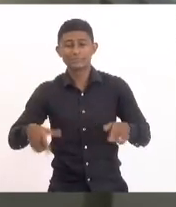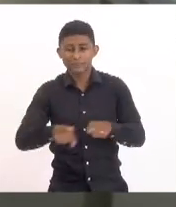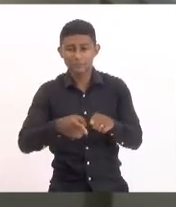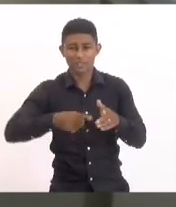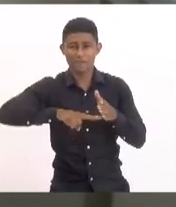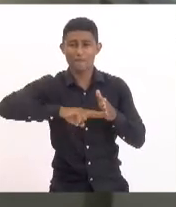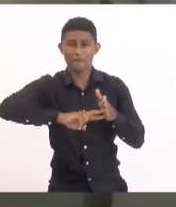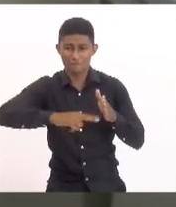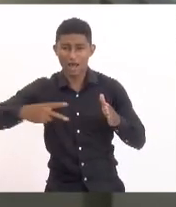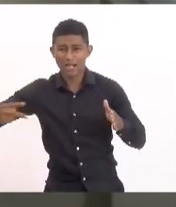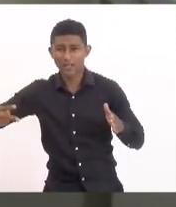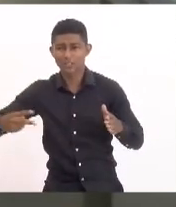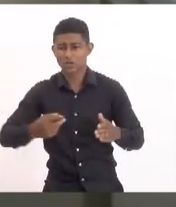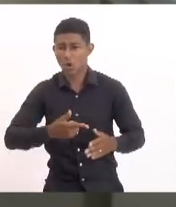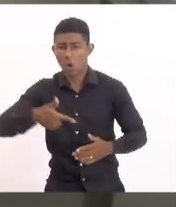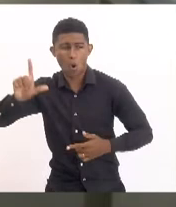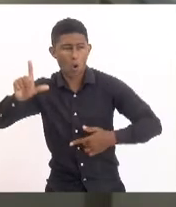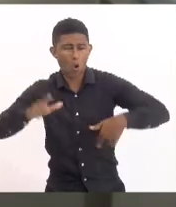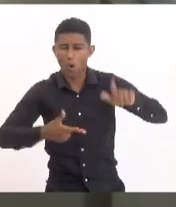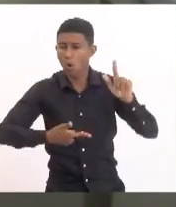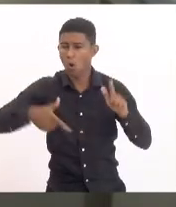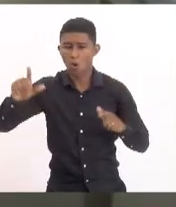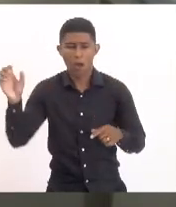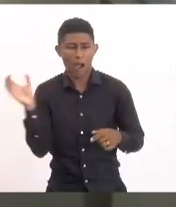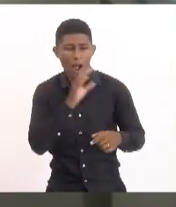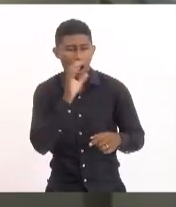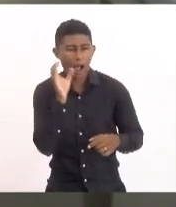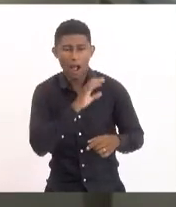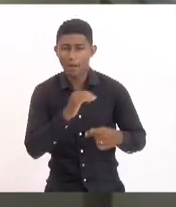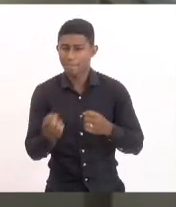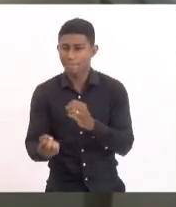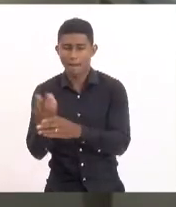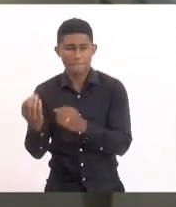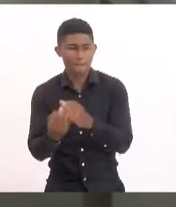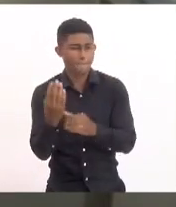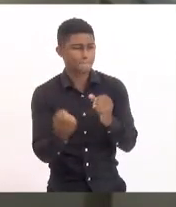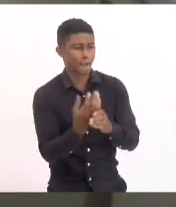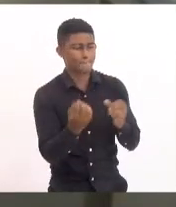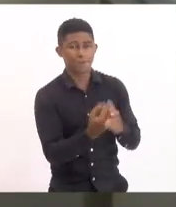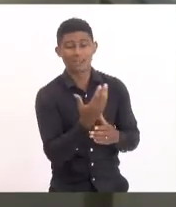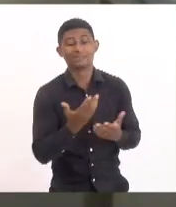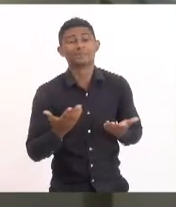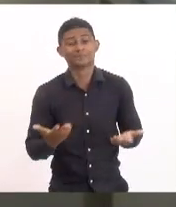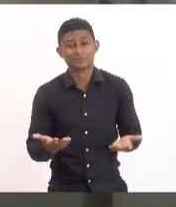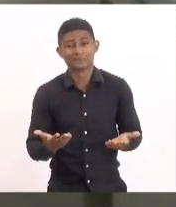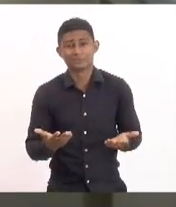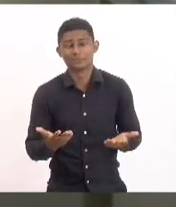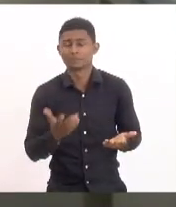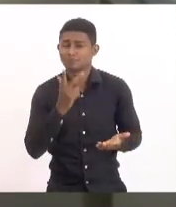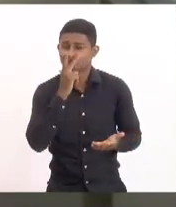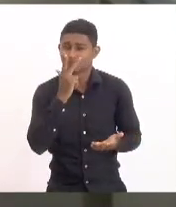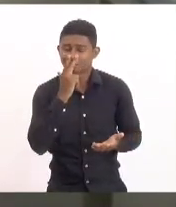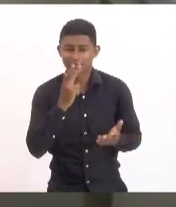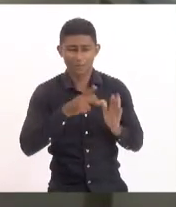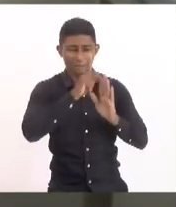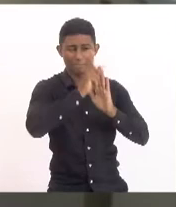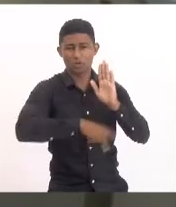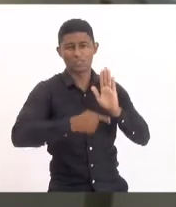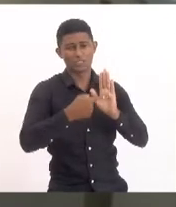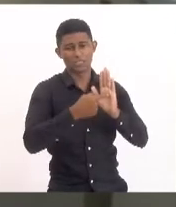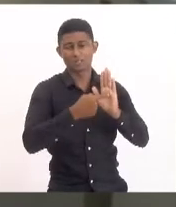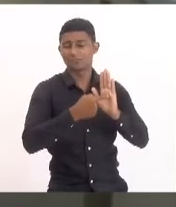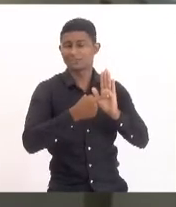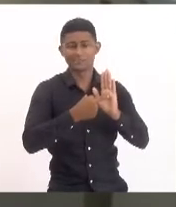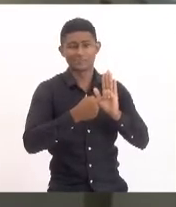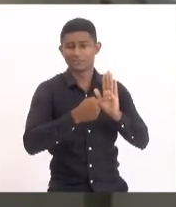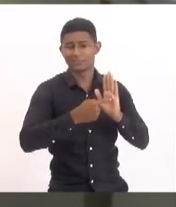Então, o projeto, em muitos dos seus aspectos, a realidade já é outra. Então,